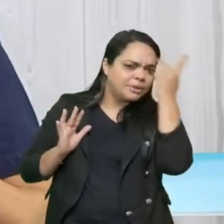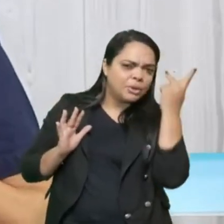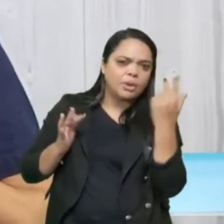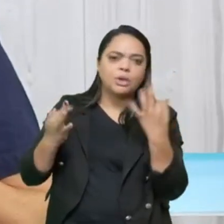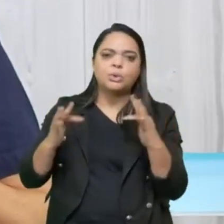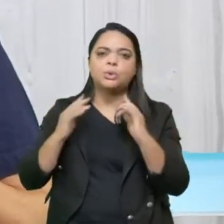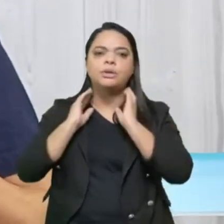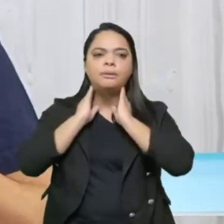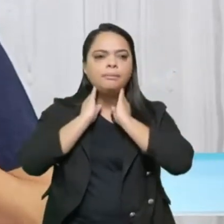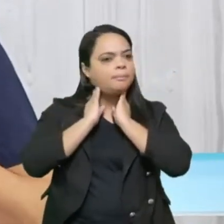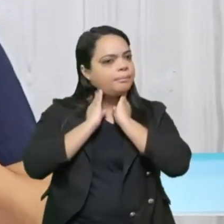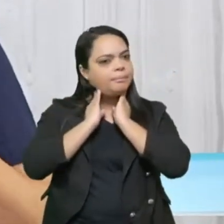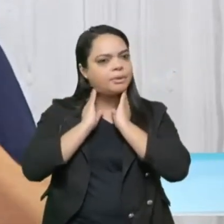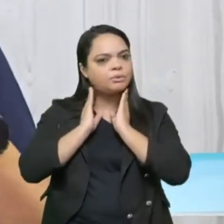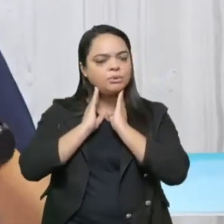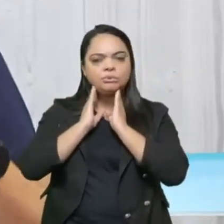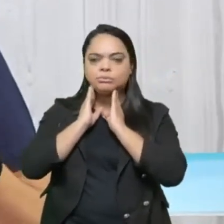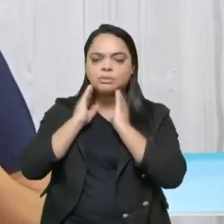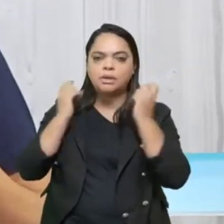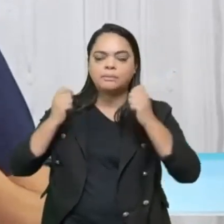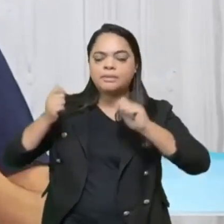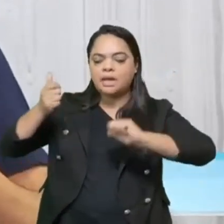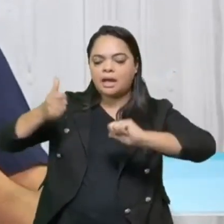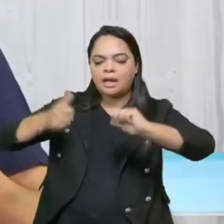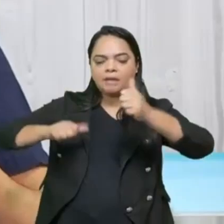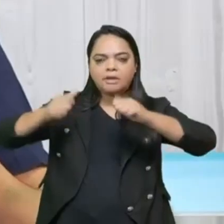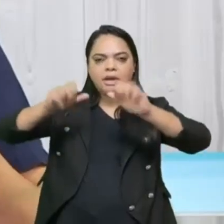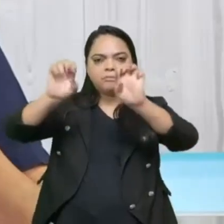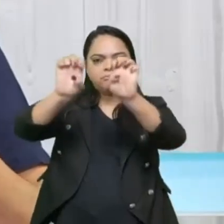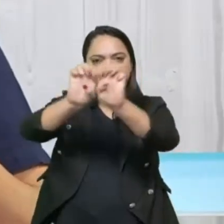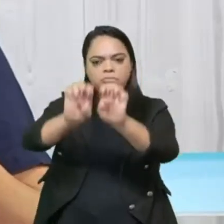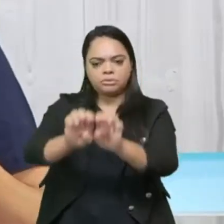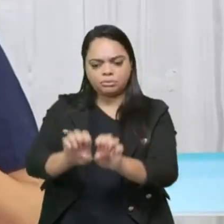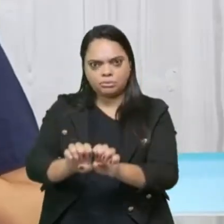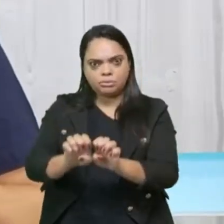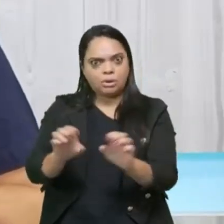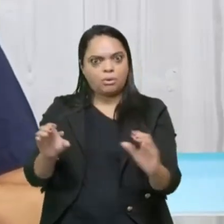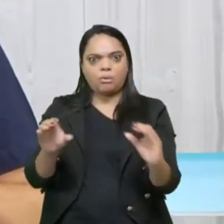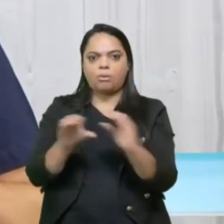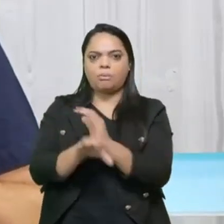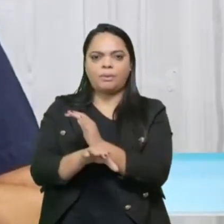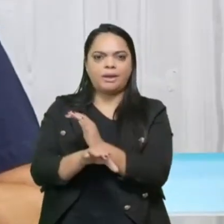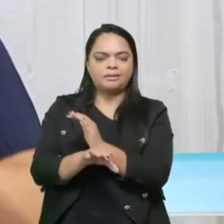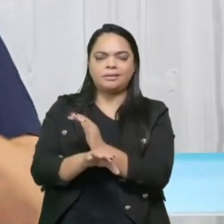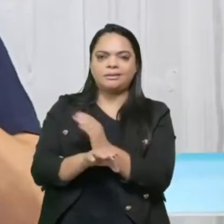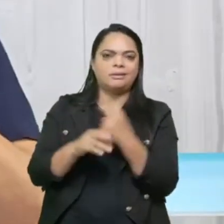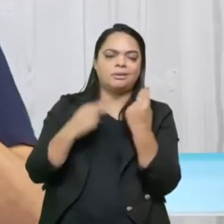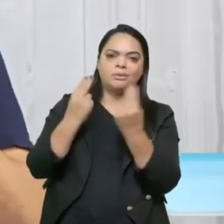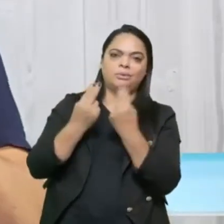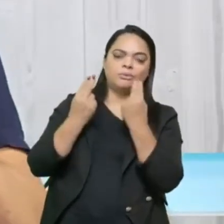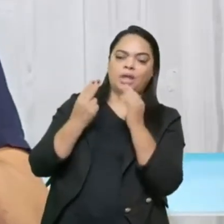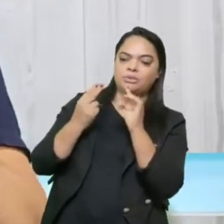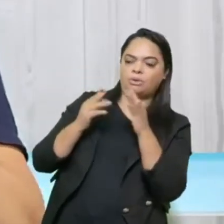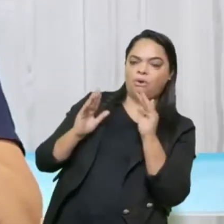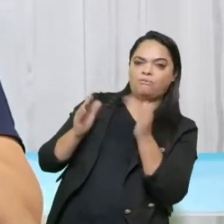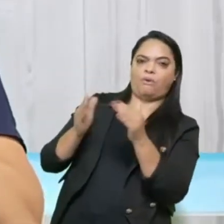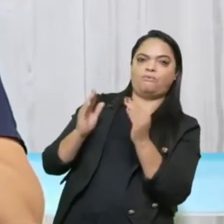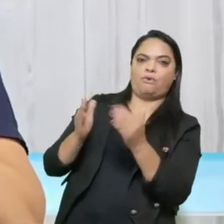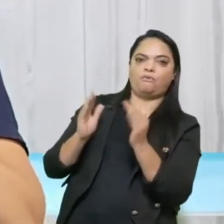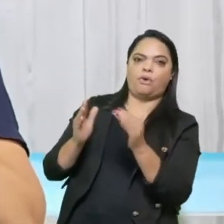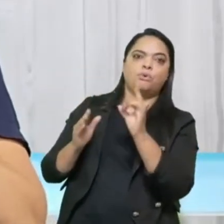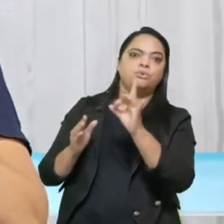no pescoço, a gente precisa avaliar todas as estruturas que compõem essa região. Não dá para a gente ficar somente ali na